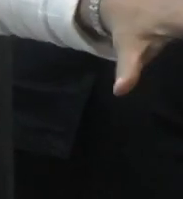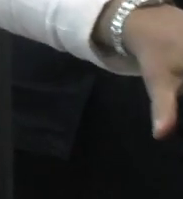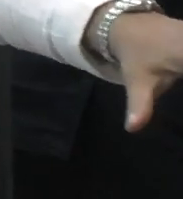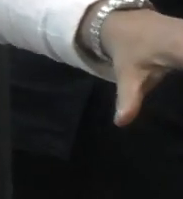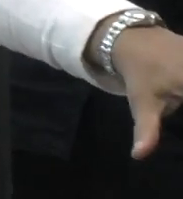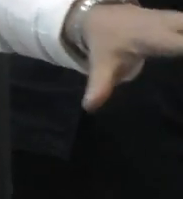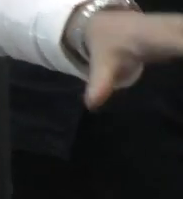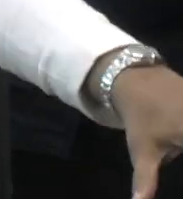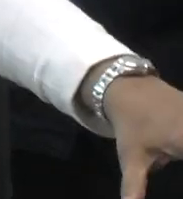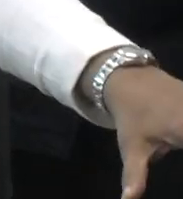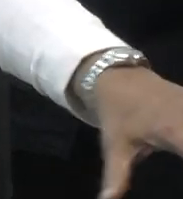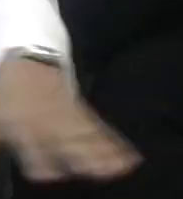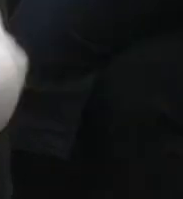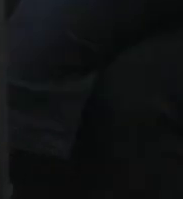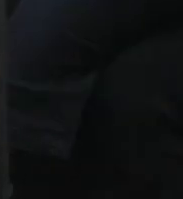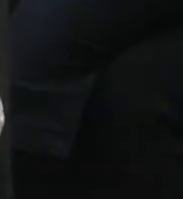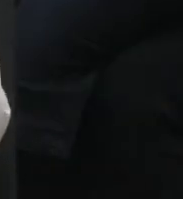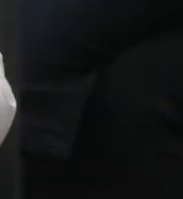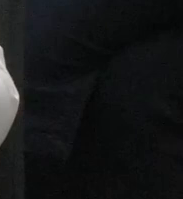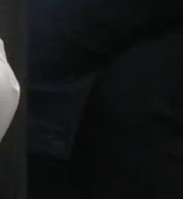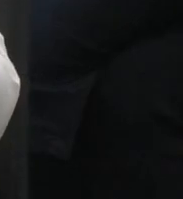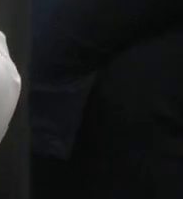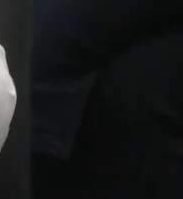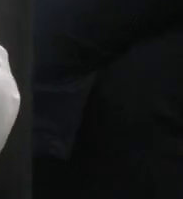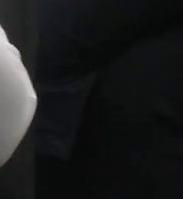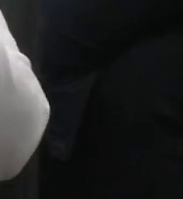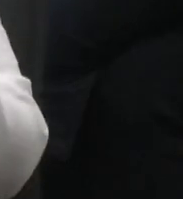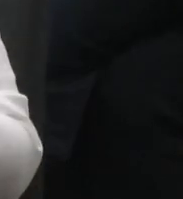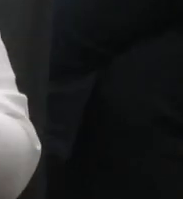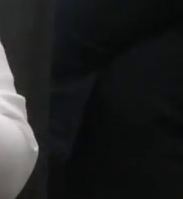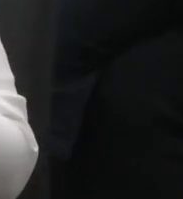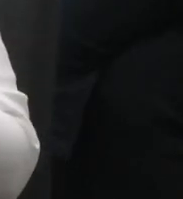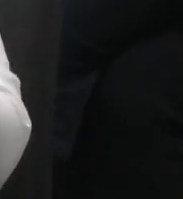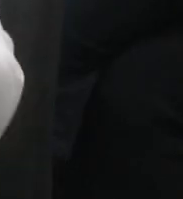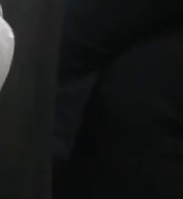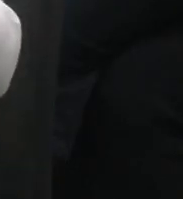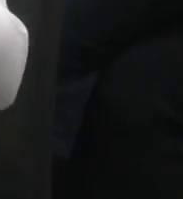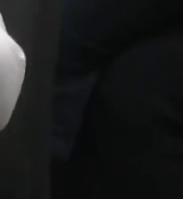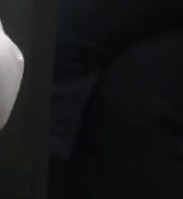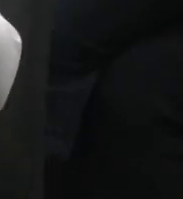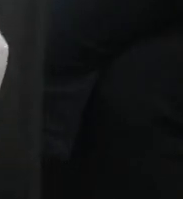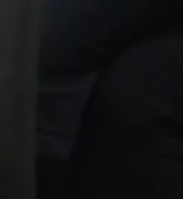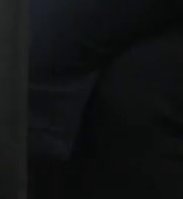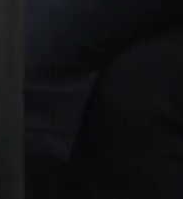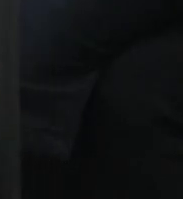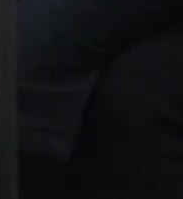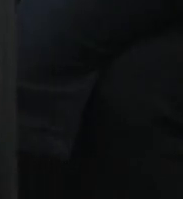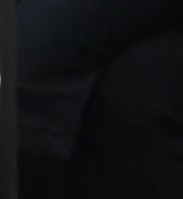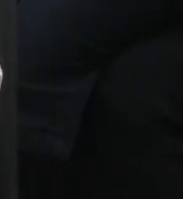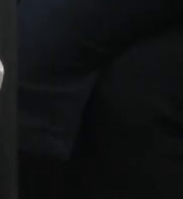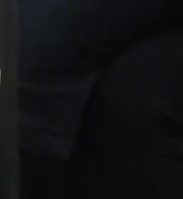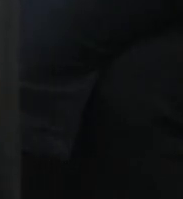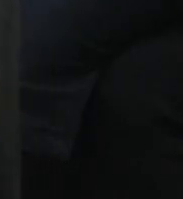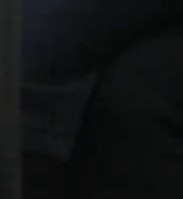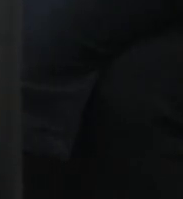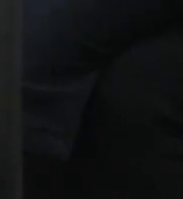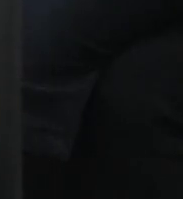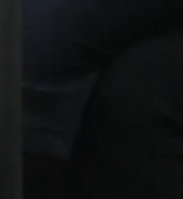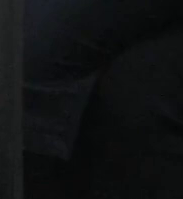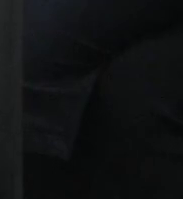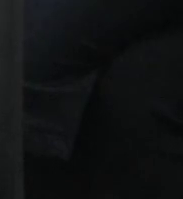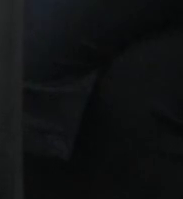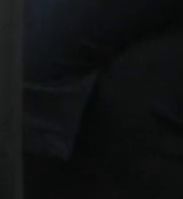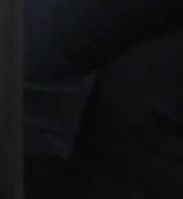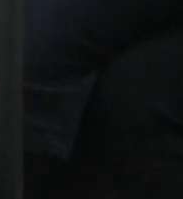injustiças que foram cometidas elas foram cometidas por obra do acaso porque alguém cometeu um pequeno pecado existe um